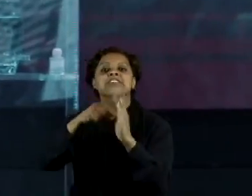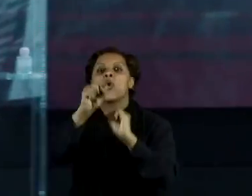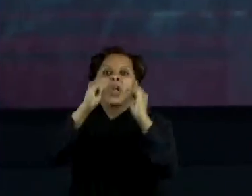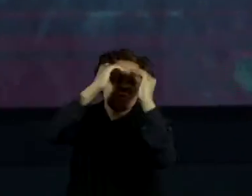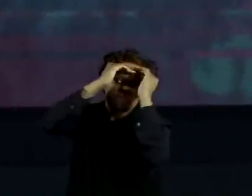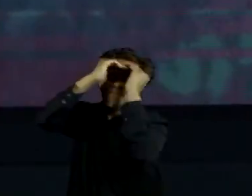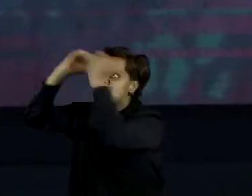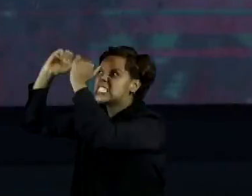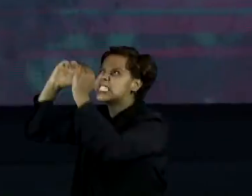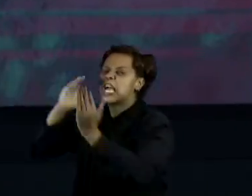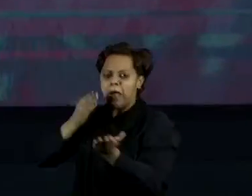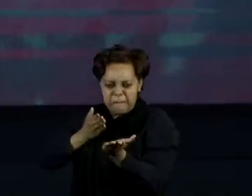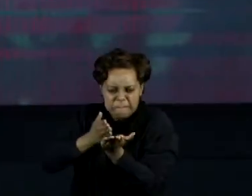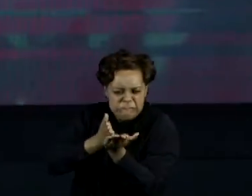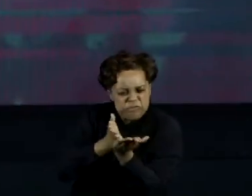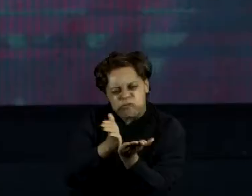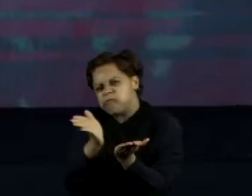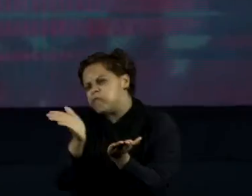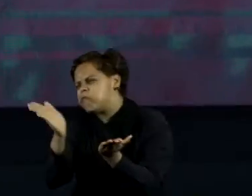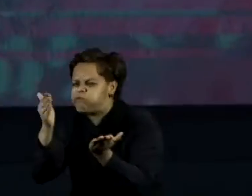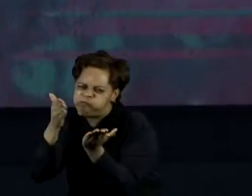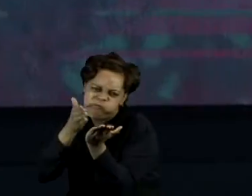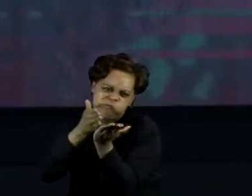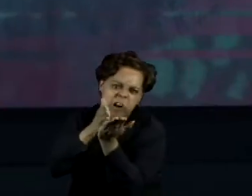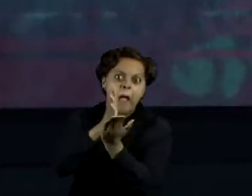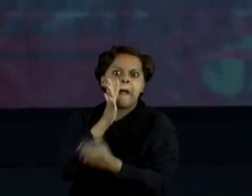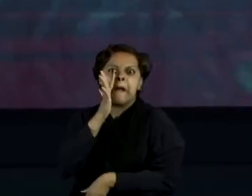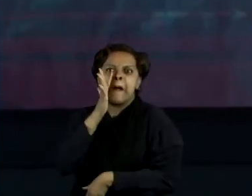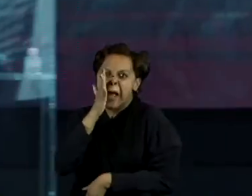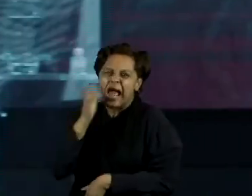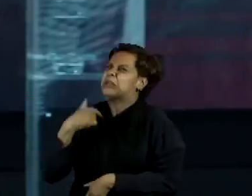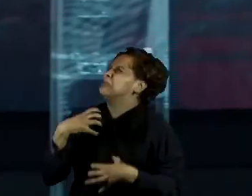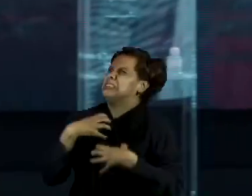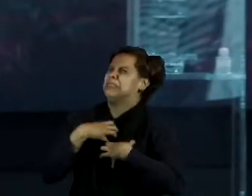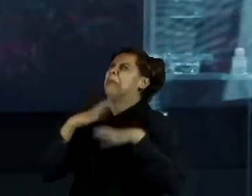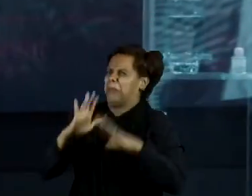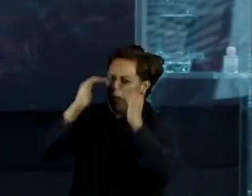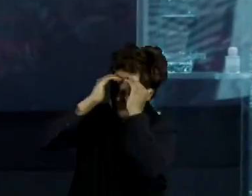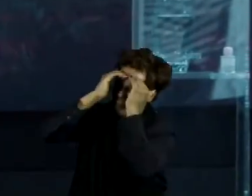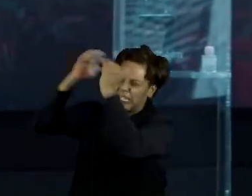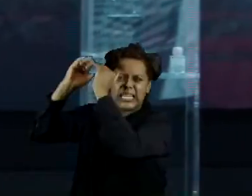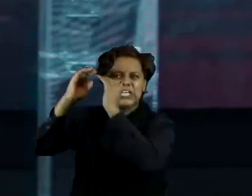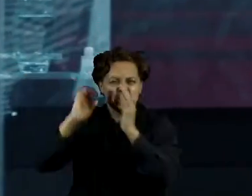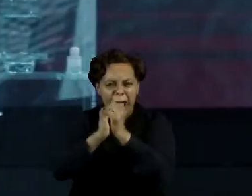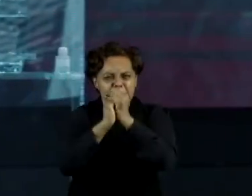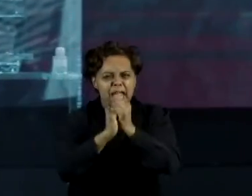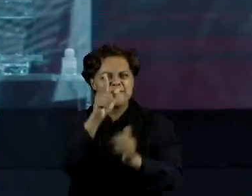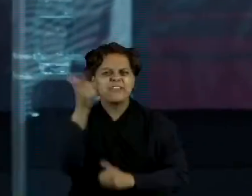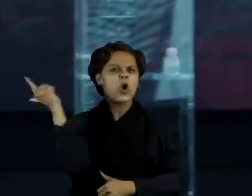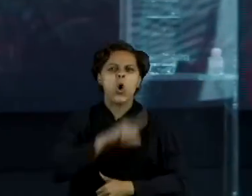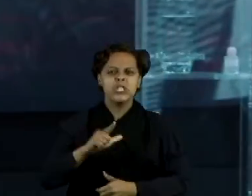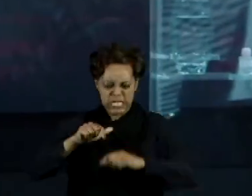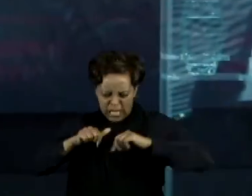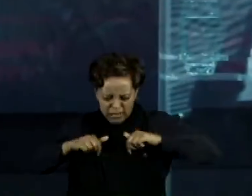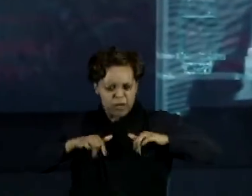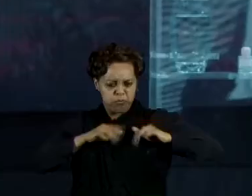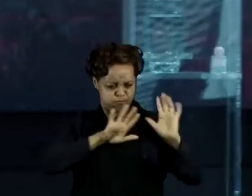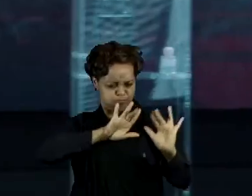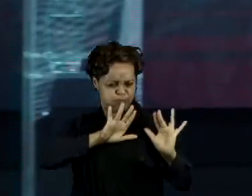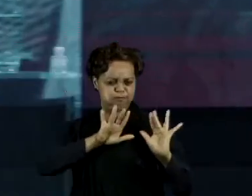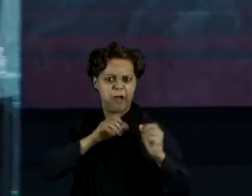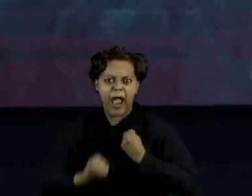continuar dizendo: eu não sinto, mas eu obedeço. Amém, igreja? É assim que você vai chegar e cruzar a linha, com dor no